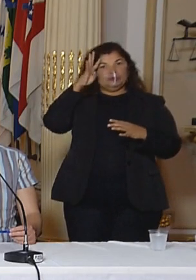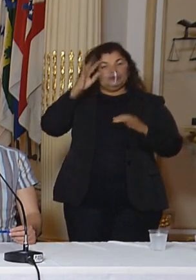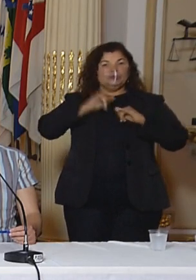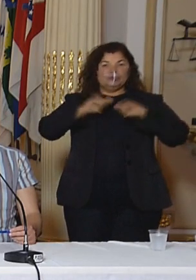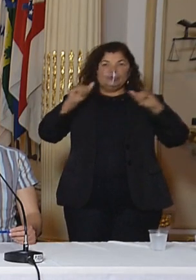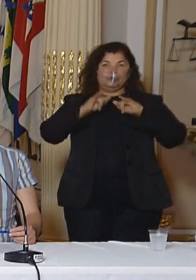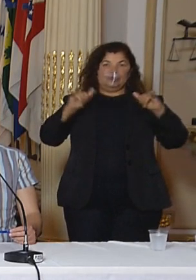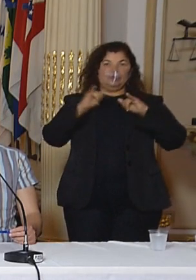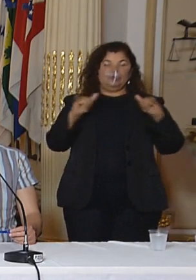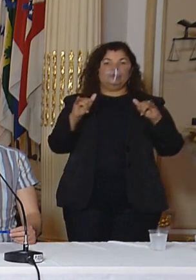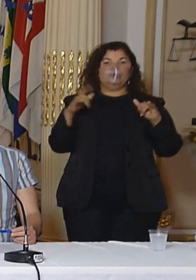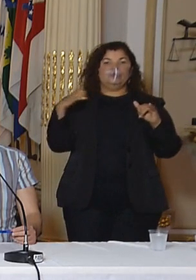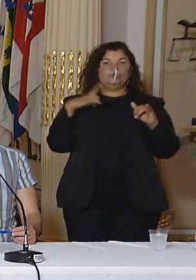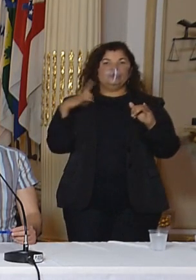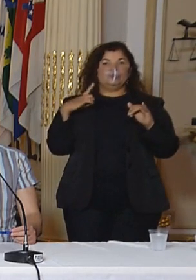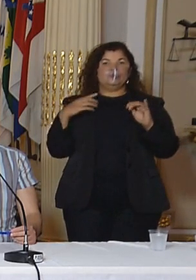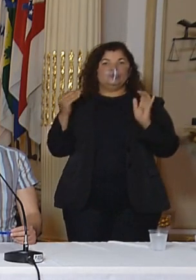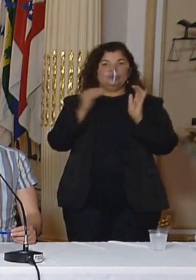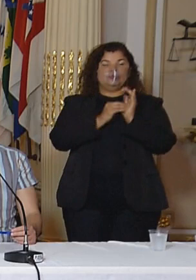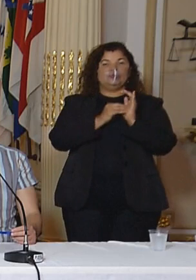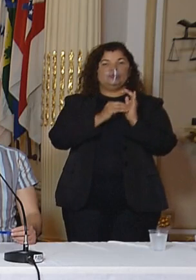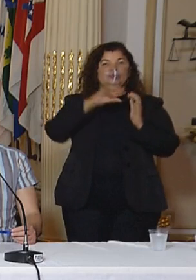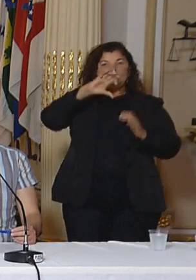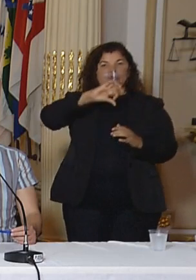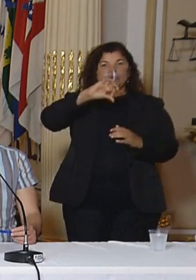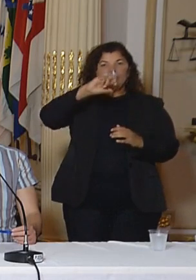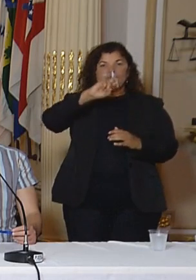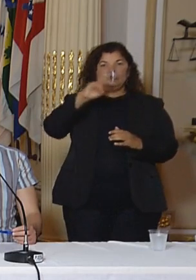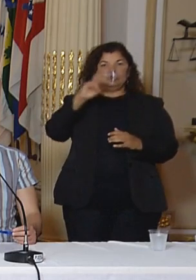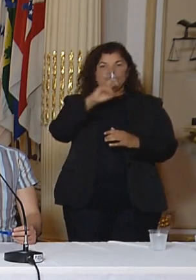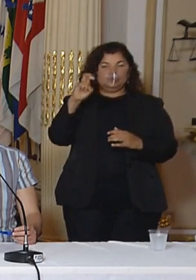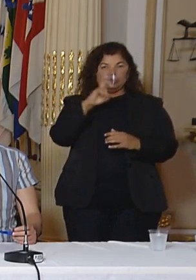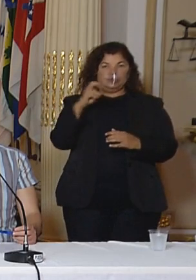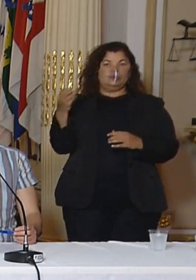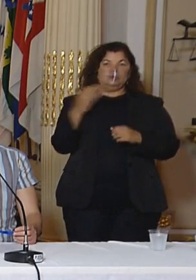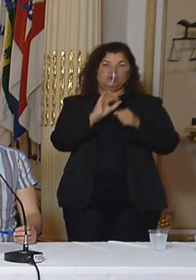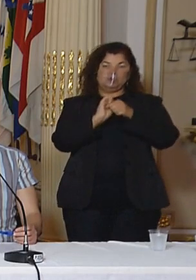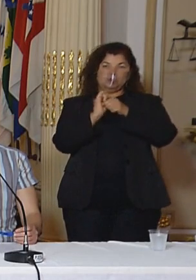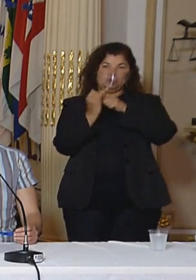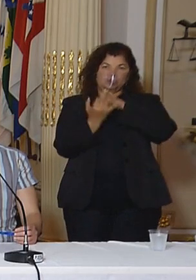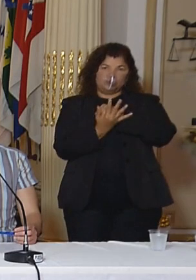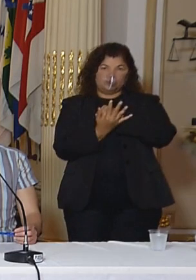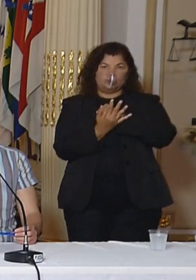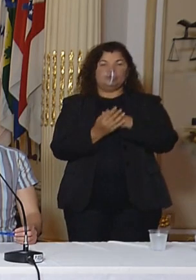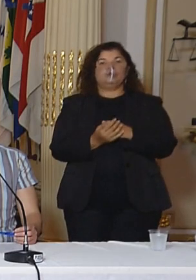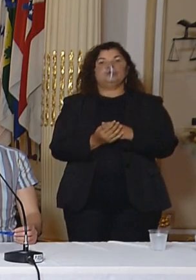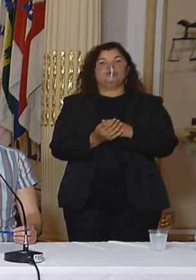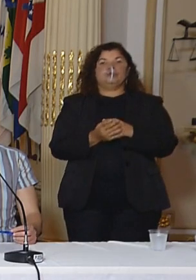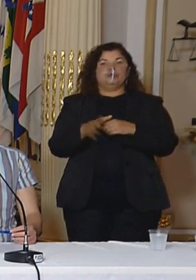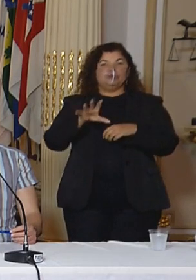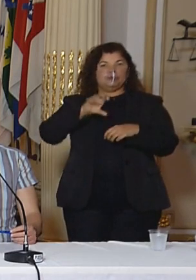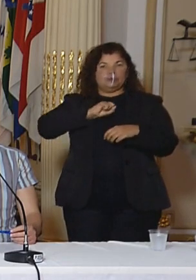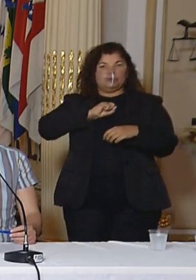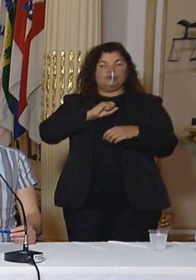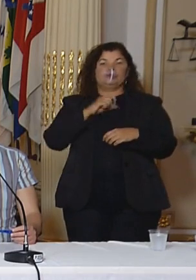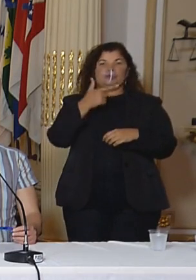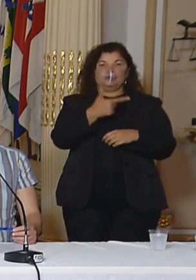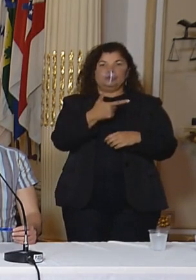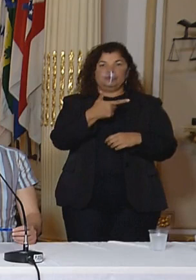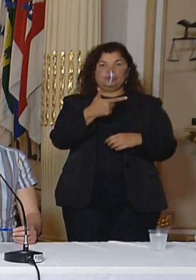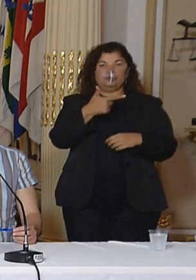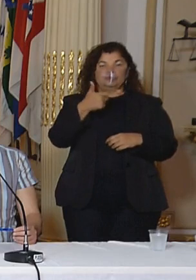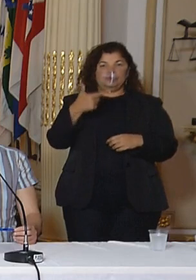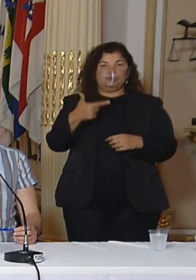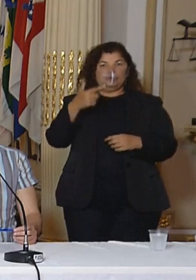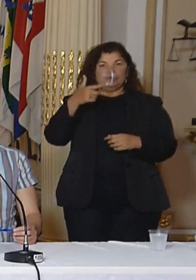nós registramos 955 novos casos da Covid-19. Destes,